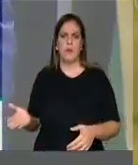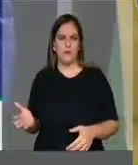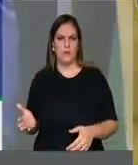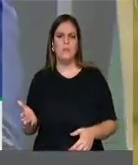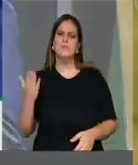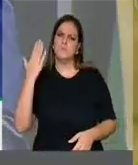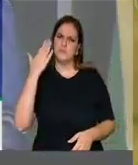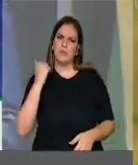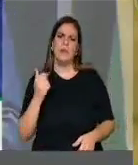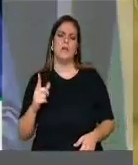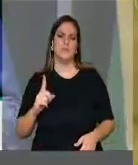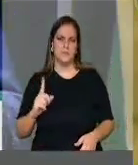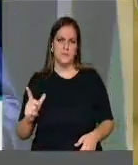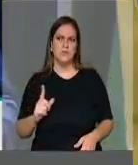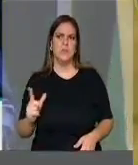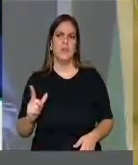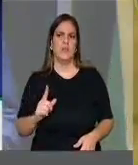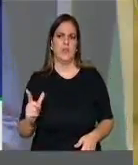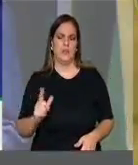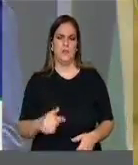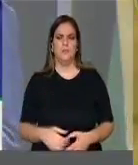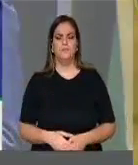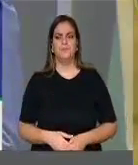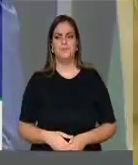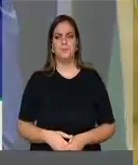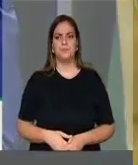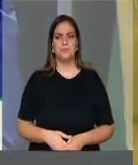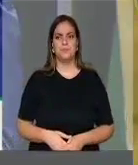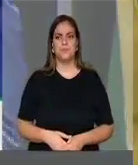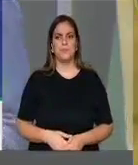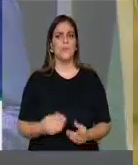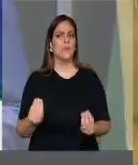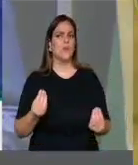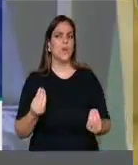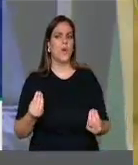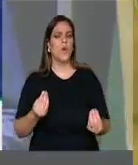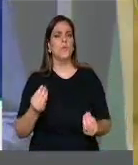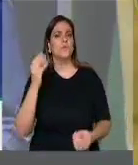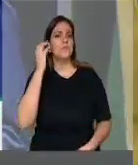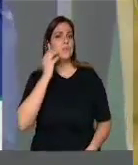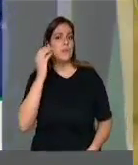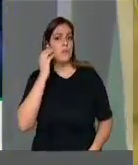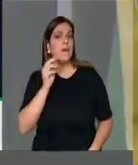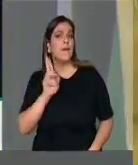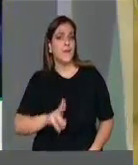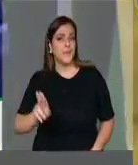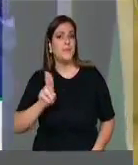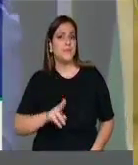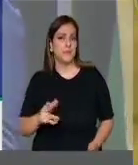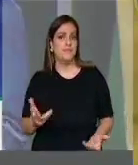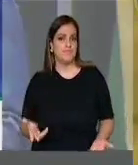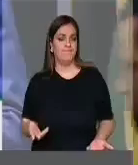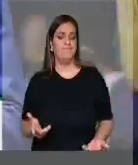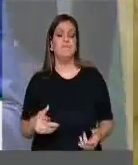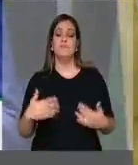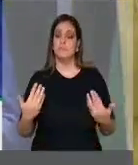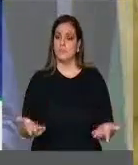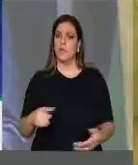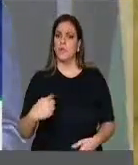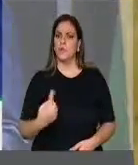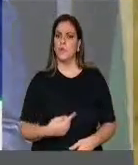conseguindo comandar o crime organizado lá de dentro da cadeia, utilizando-se de aparelhos celulares. Então nós aprovamos aqui